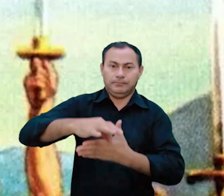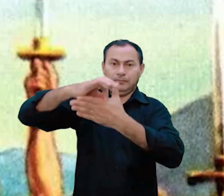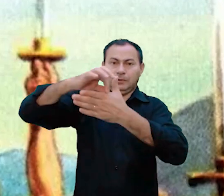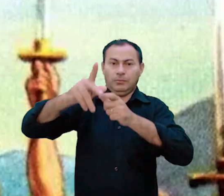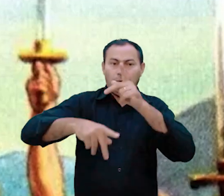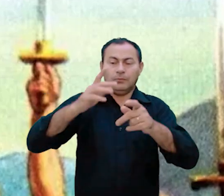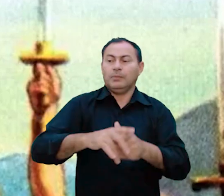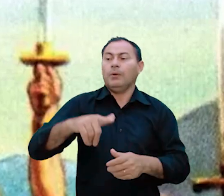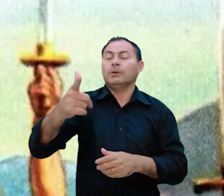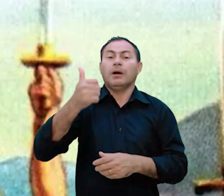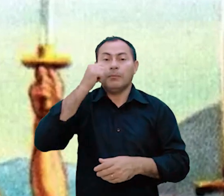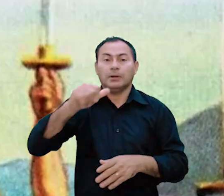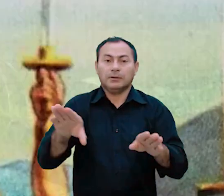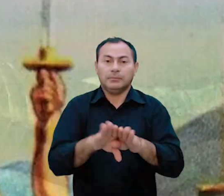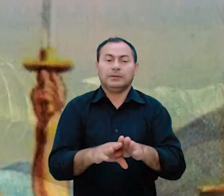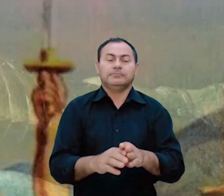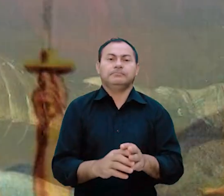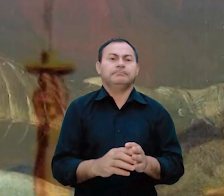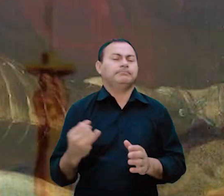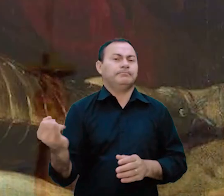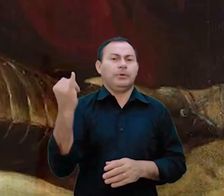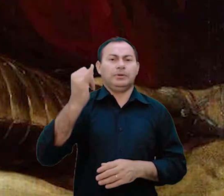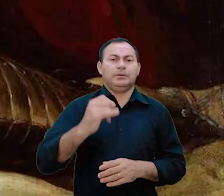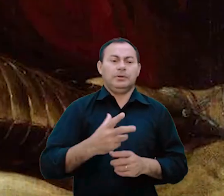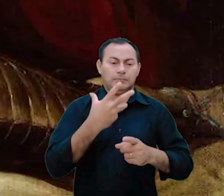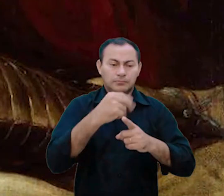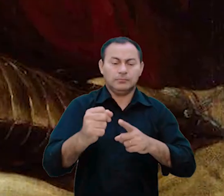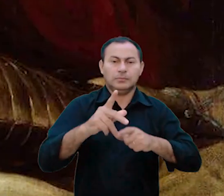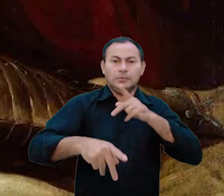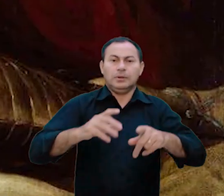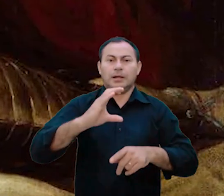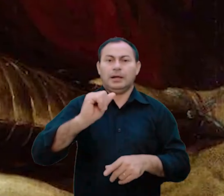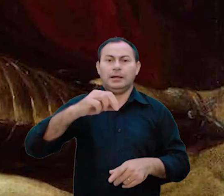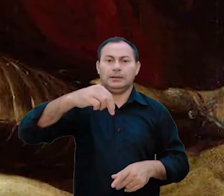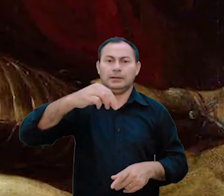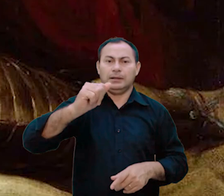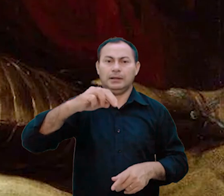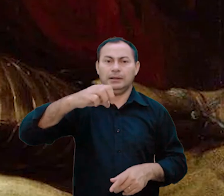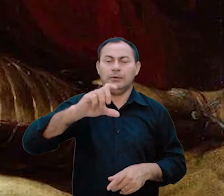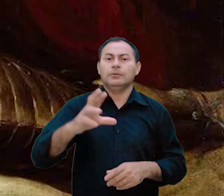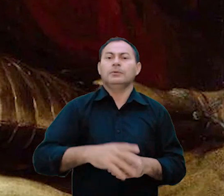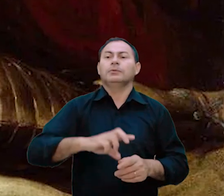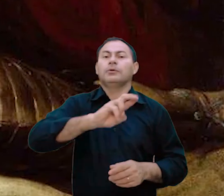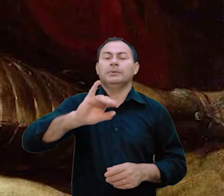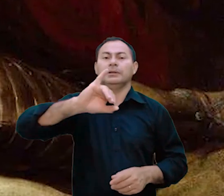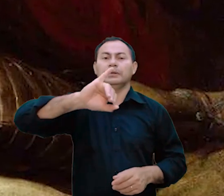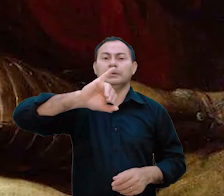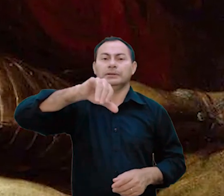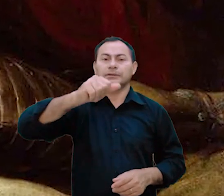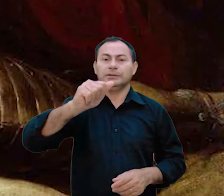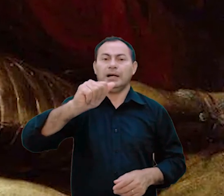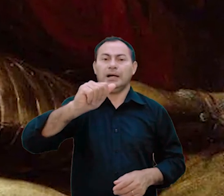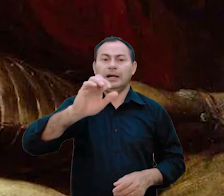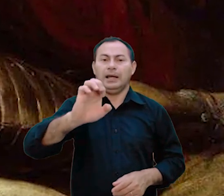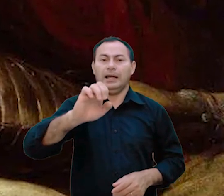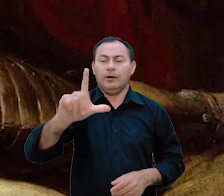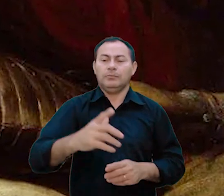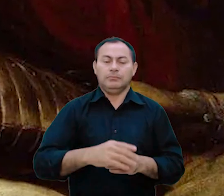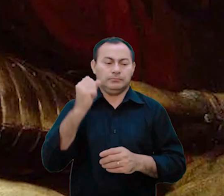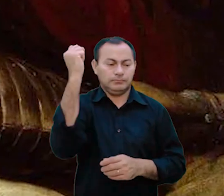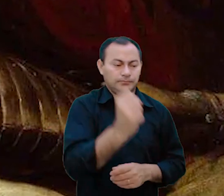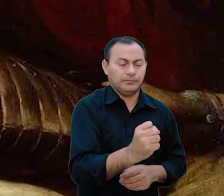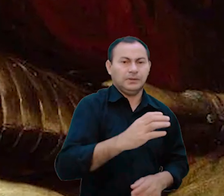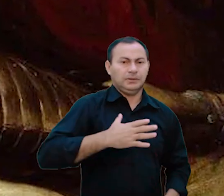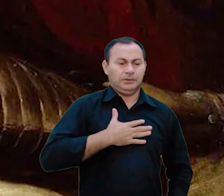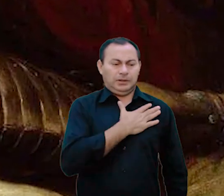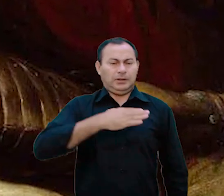na liderança do povo. Outra mulher também foi peça importante na conquista dos cananeus. Seu nome era Jael. Ela assassinou